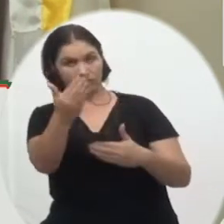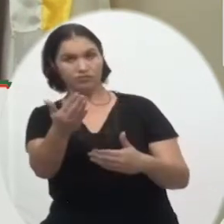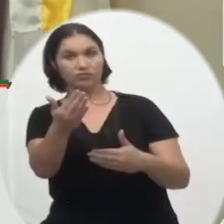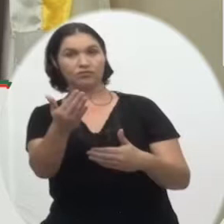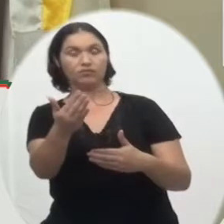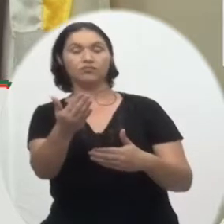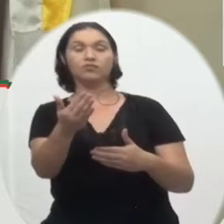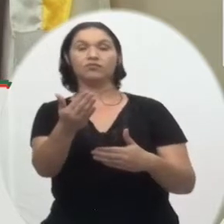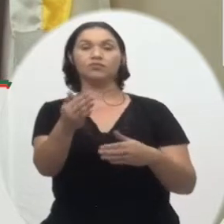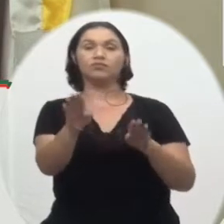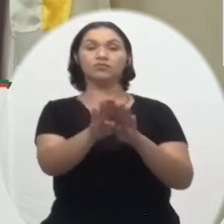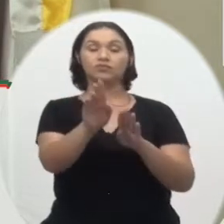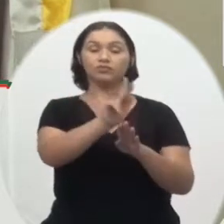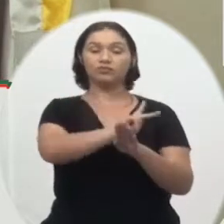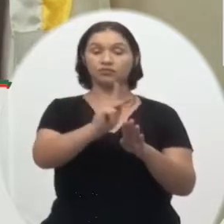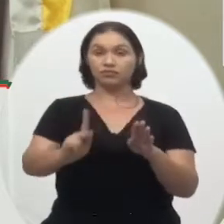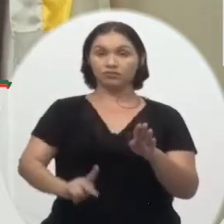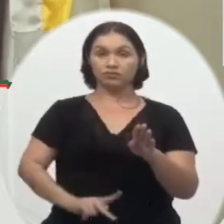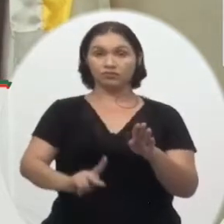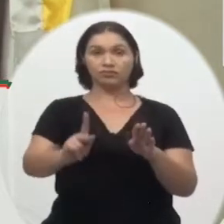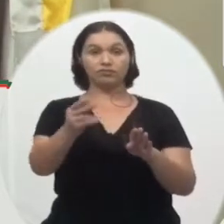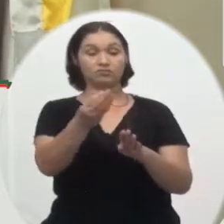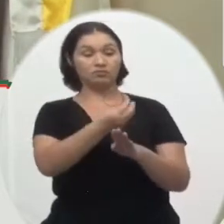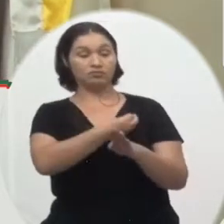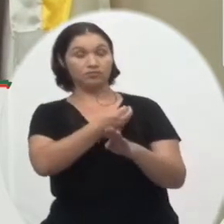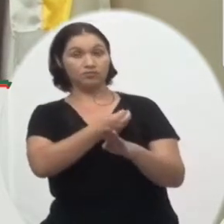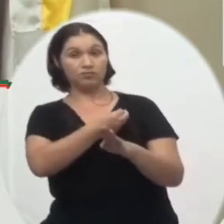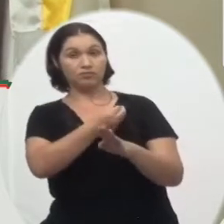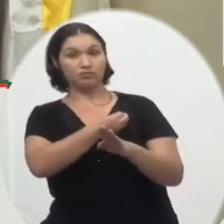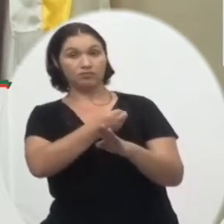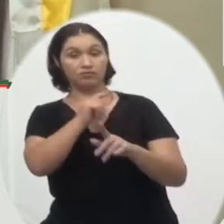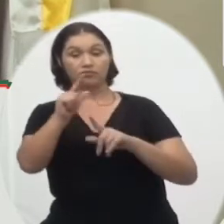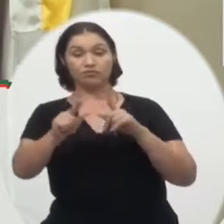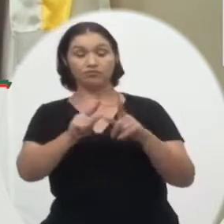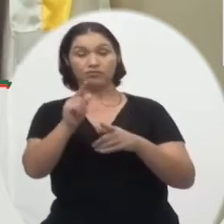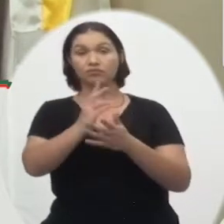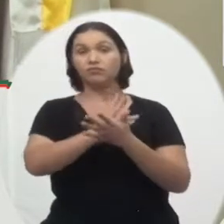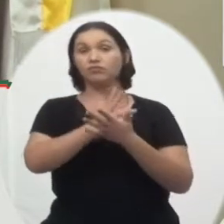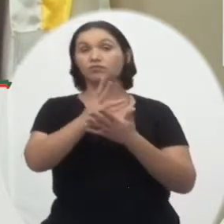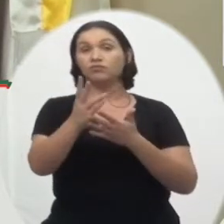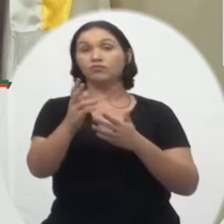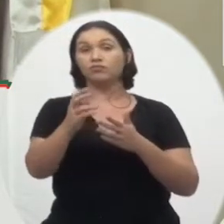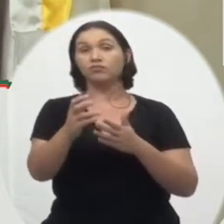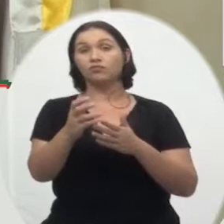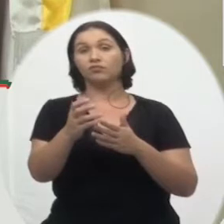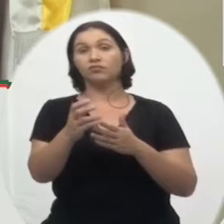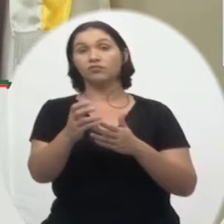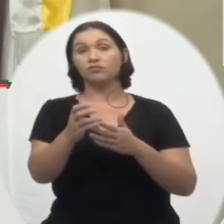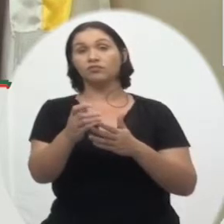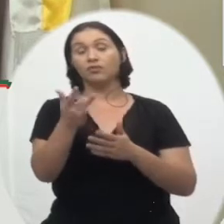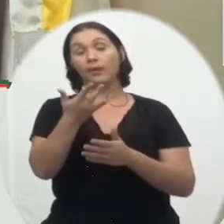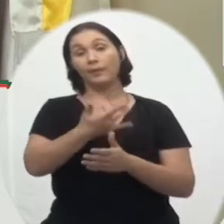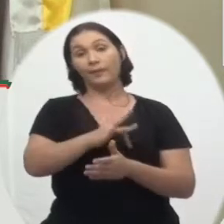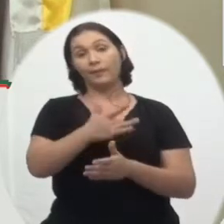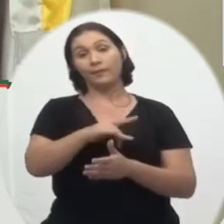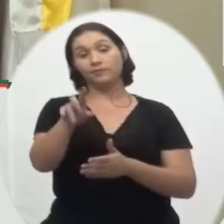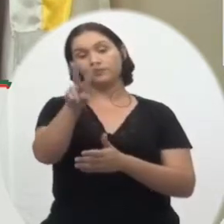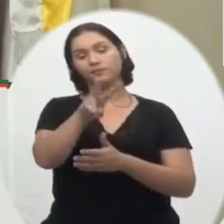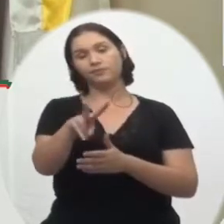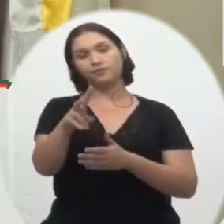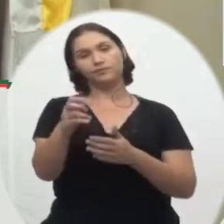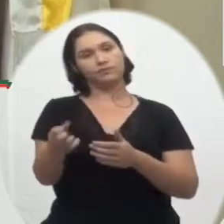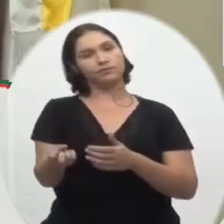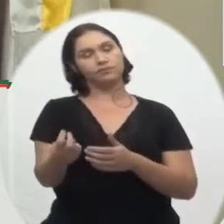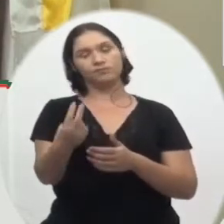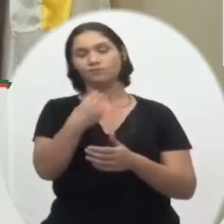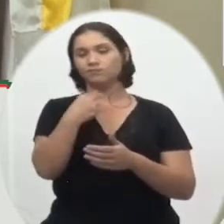o Miri, que esteve lá presente, prestigiando, abriu os trabalhos. E teve vereadores que não pôde participar porque tinha